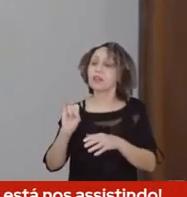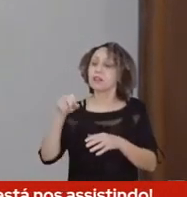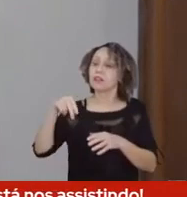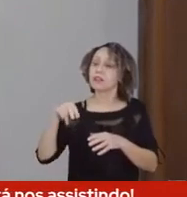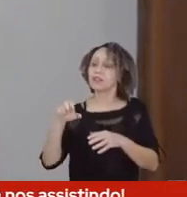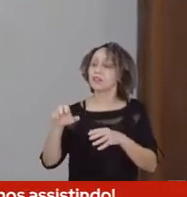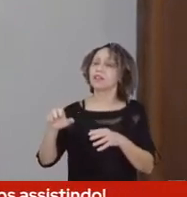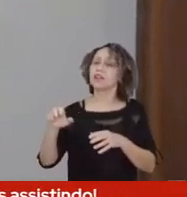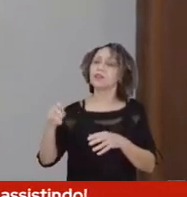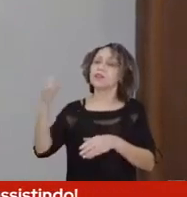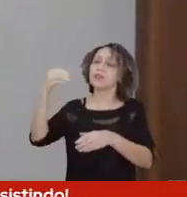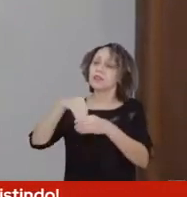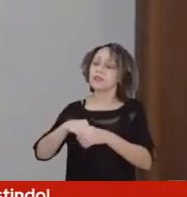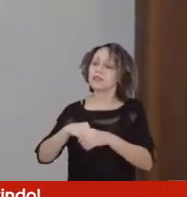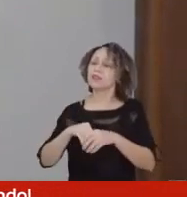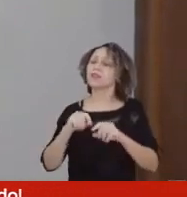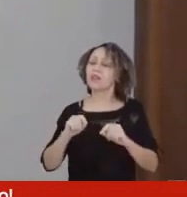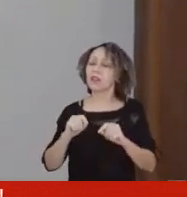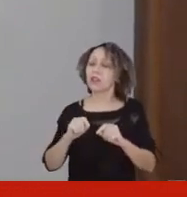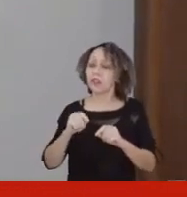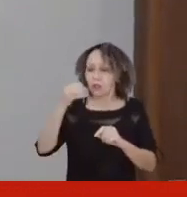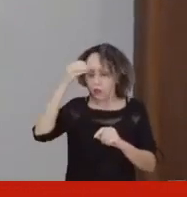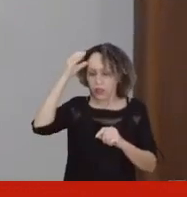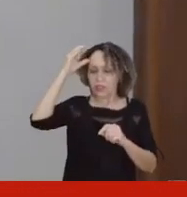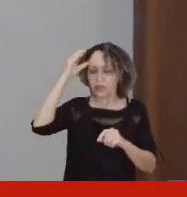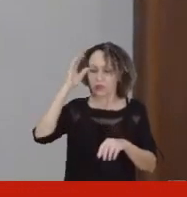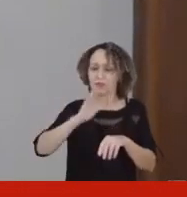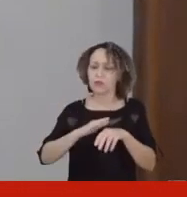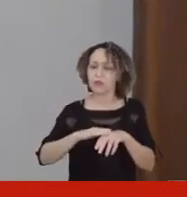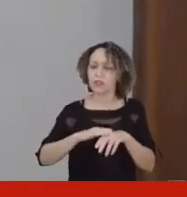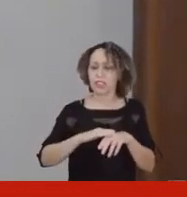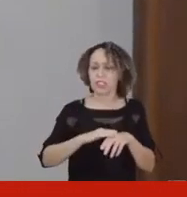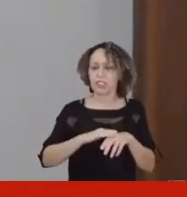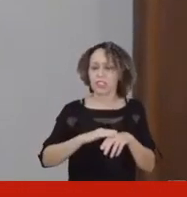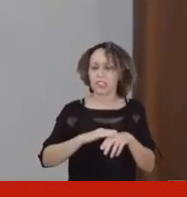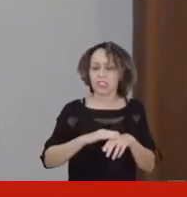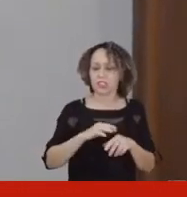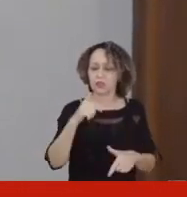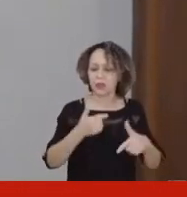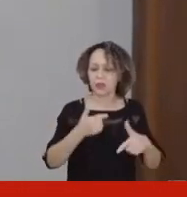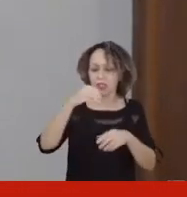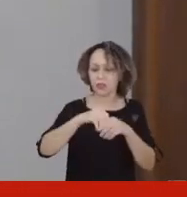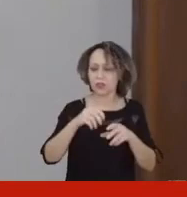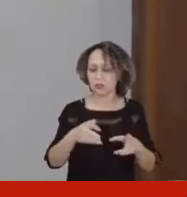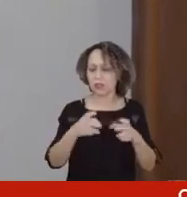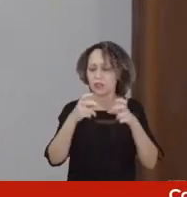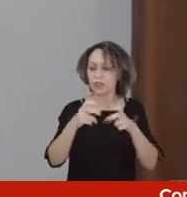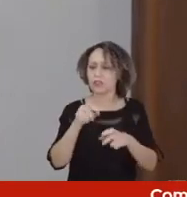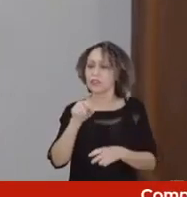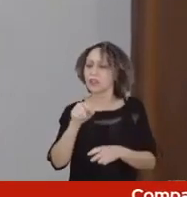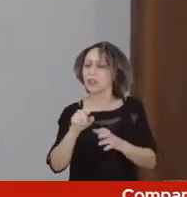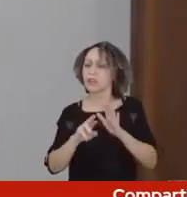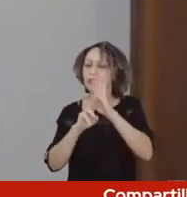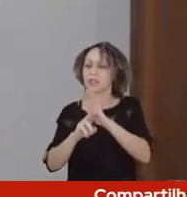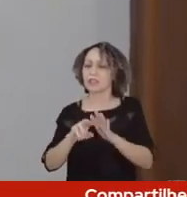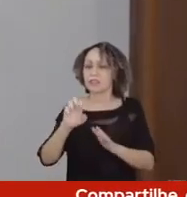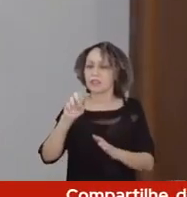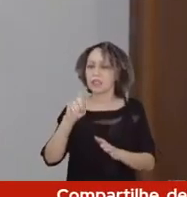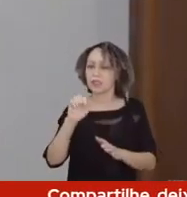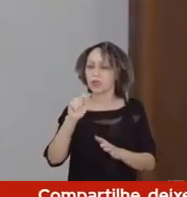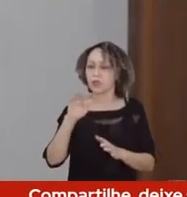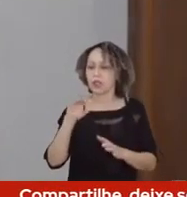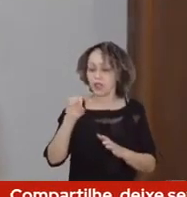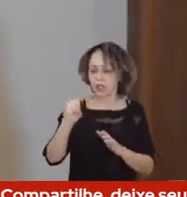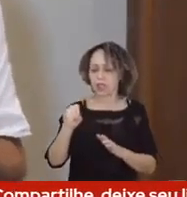reconhecimento por parte dos petroleiros da importância do companheiro José Eduardo Dutra para a Petrobras e, por que não afirmar, para o futuro do